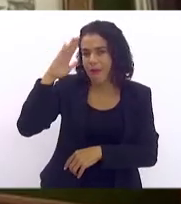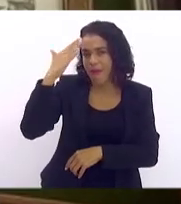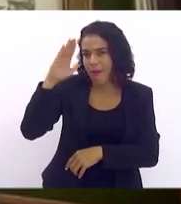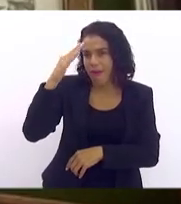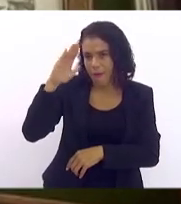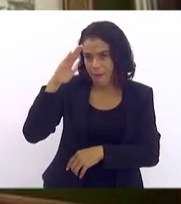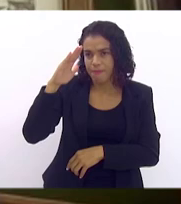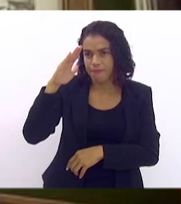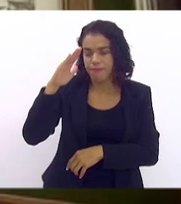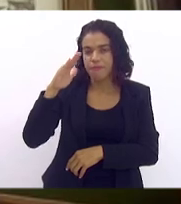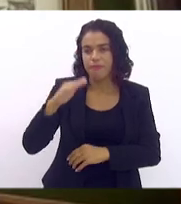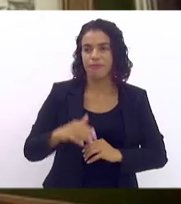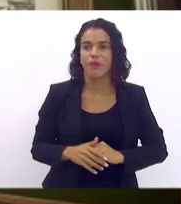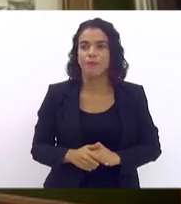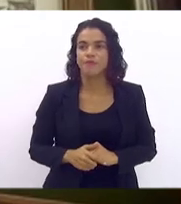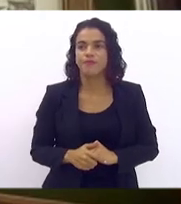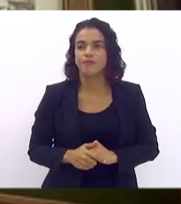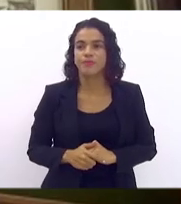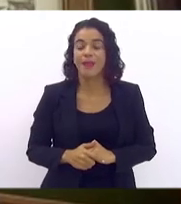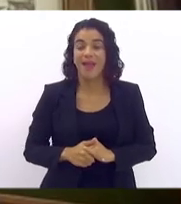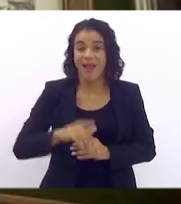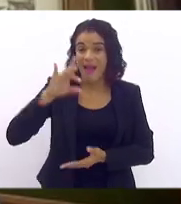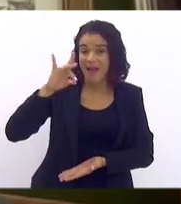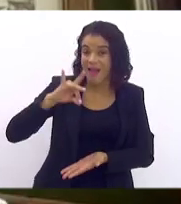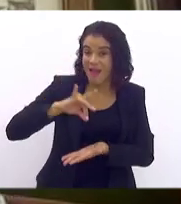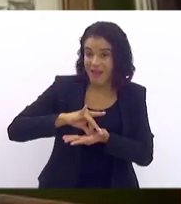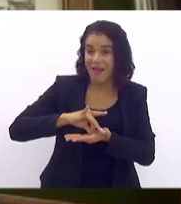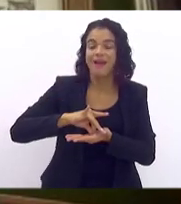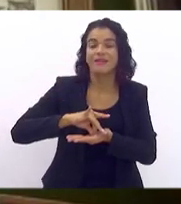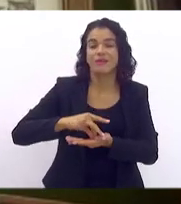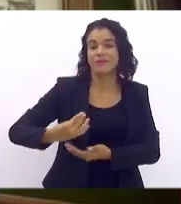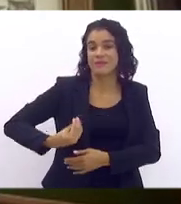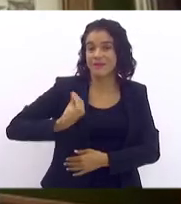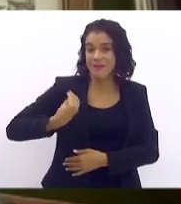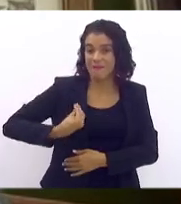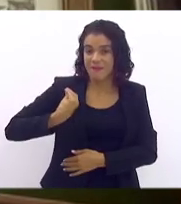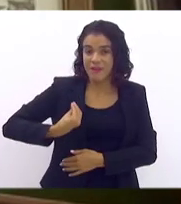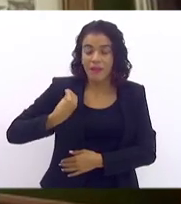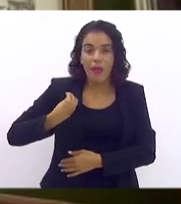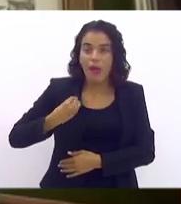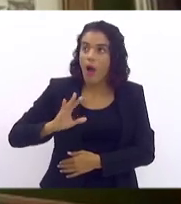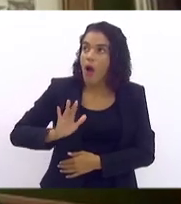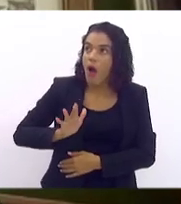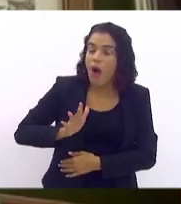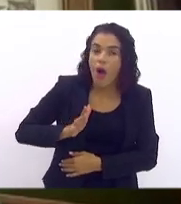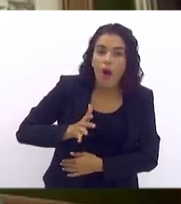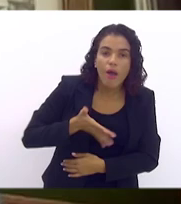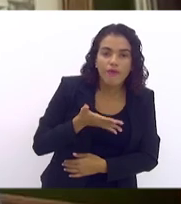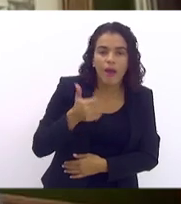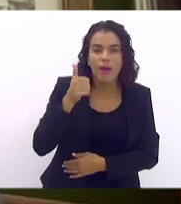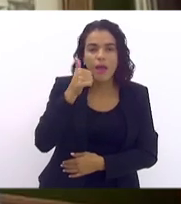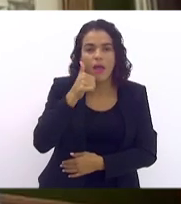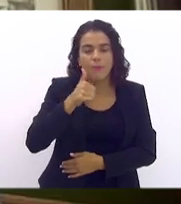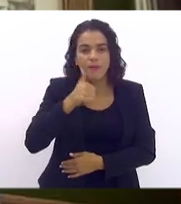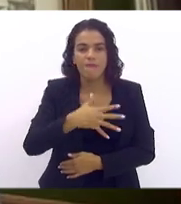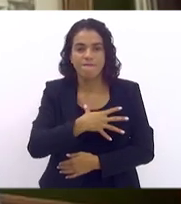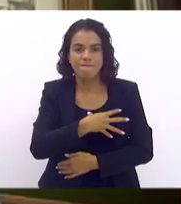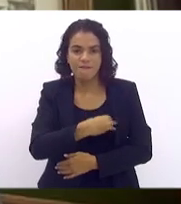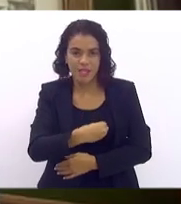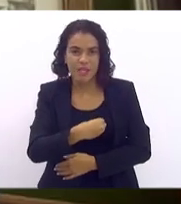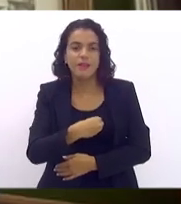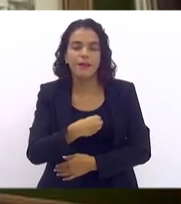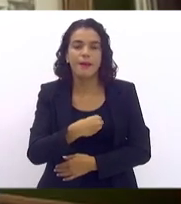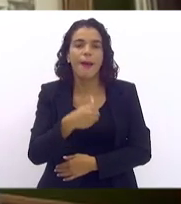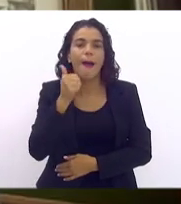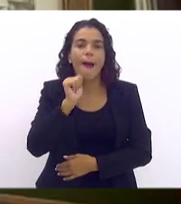e vão fazer o que elas estão fazendo. A realidade da vida dela é horrível. É uma menina que é filha de uma mulher